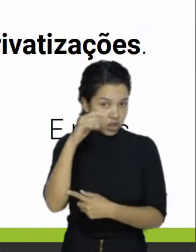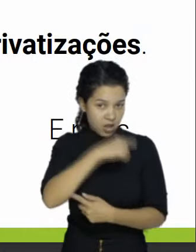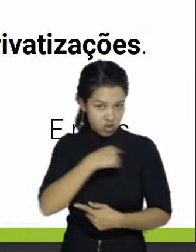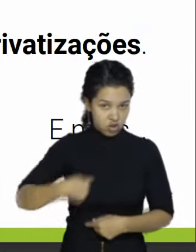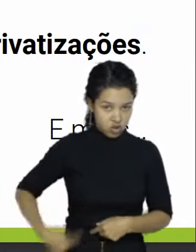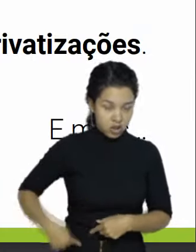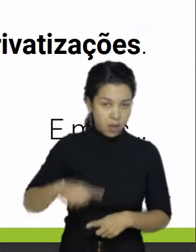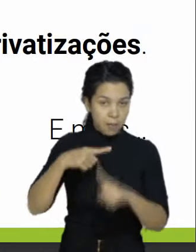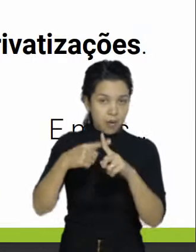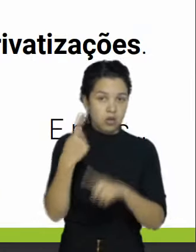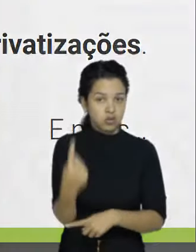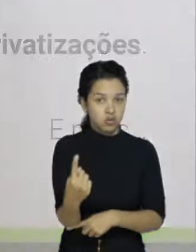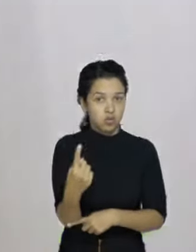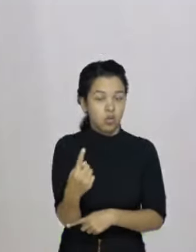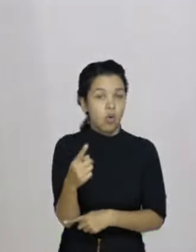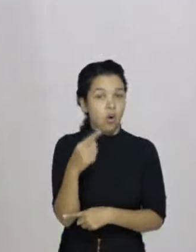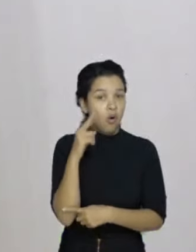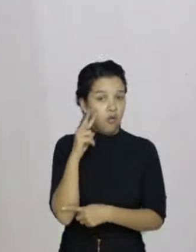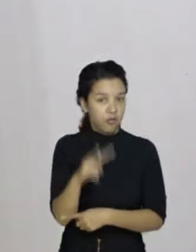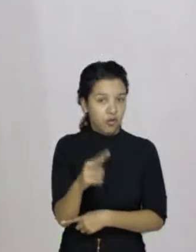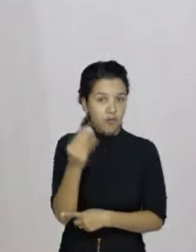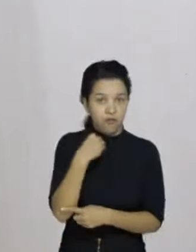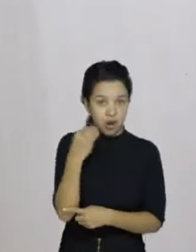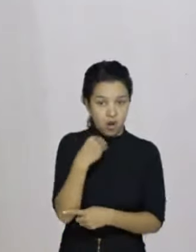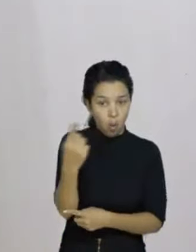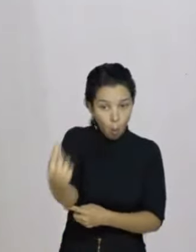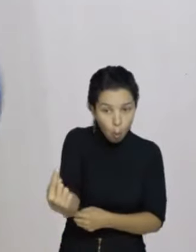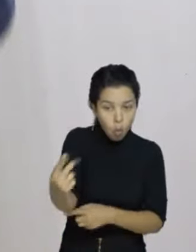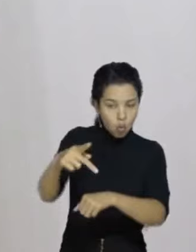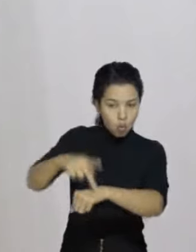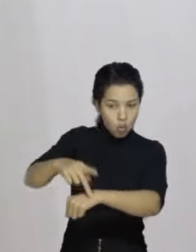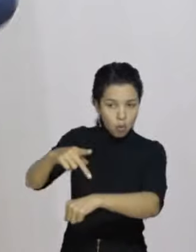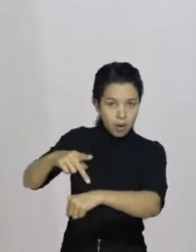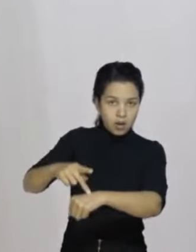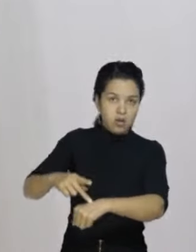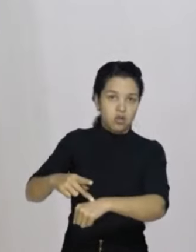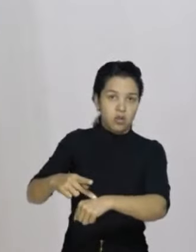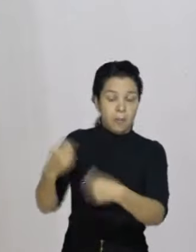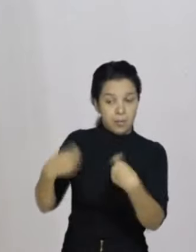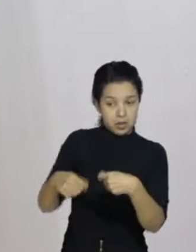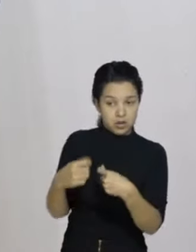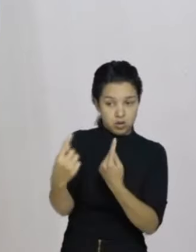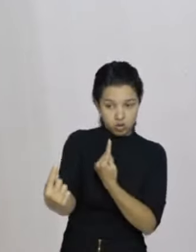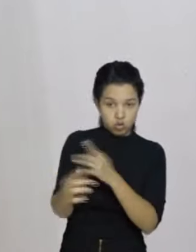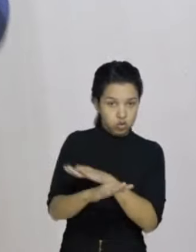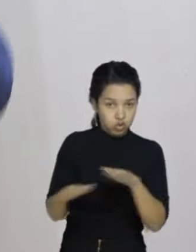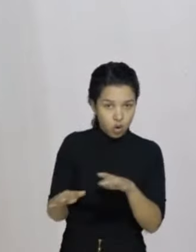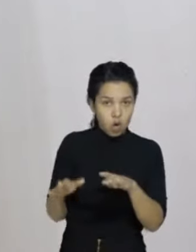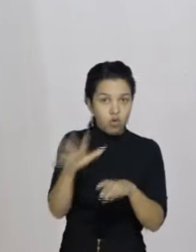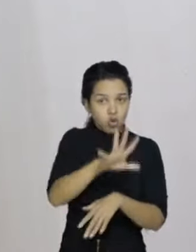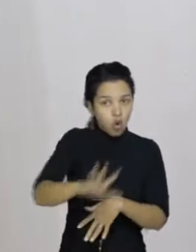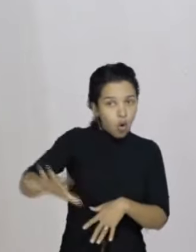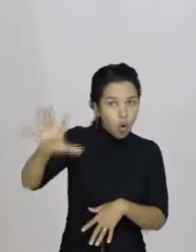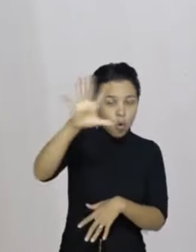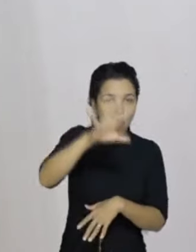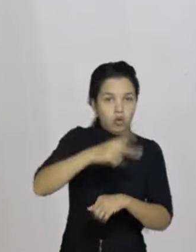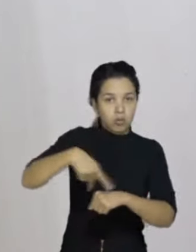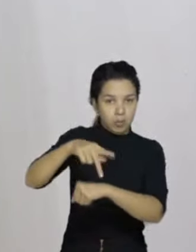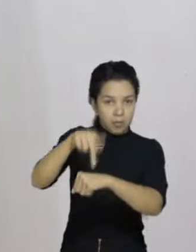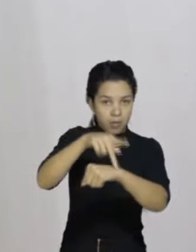nós vimos a fragilidade de depender exclusivamente de um fornecedor Internacional e todos os países da Ásia estão aptos a